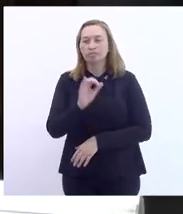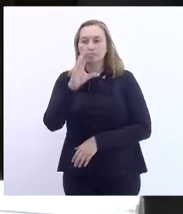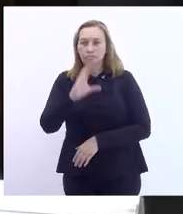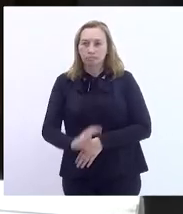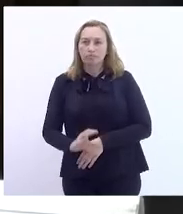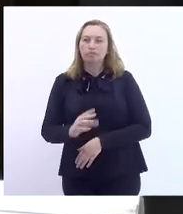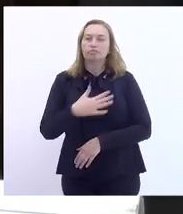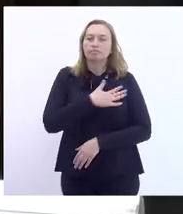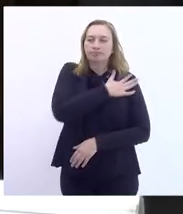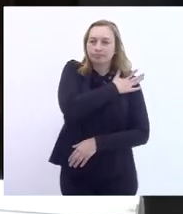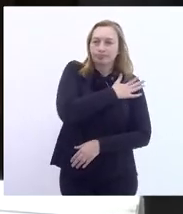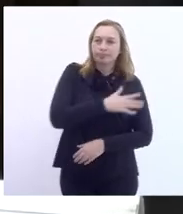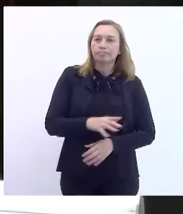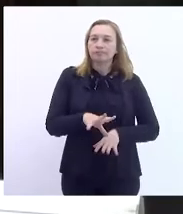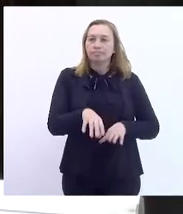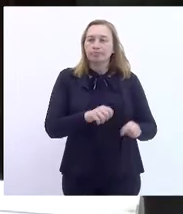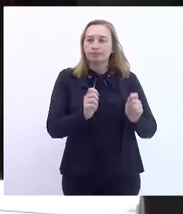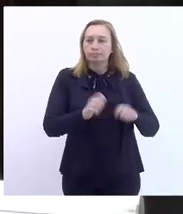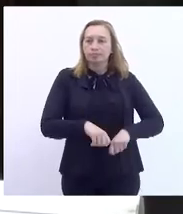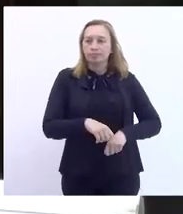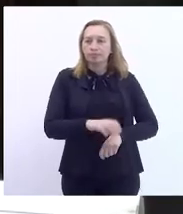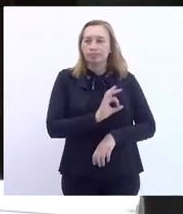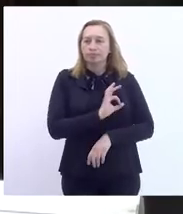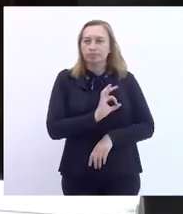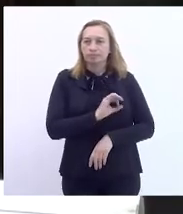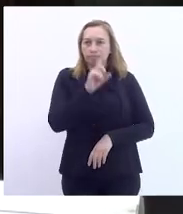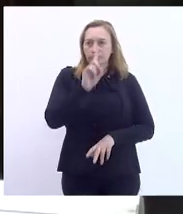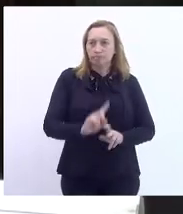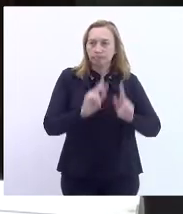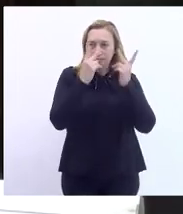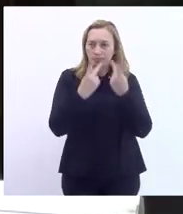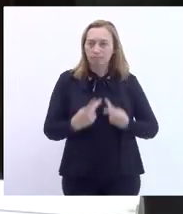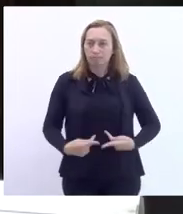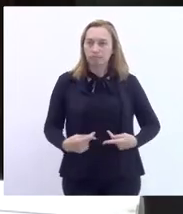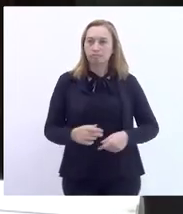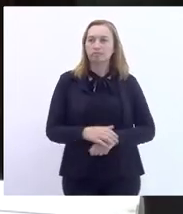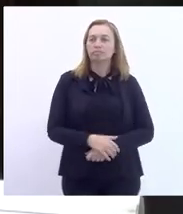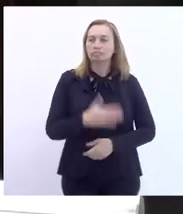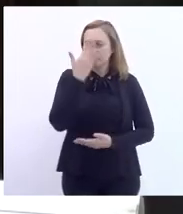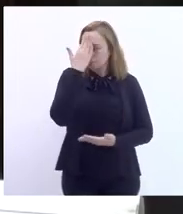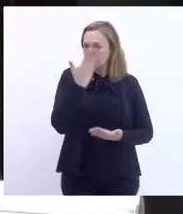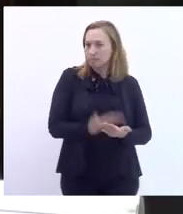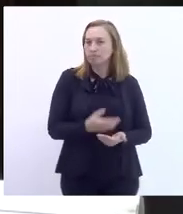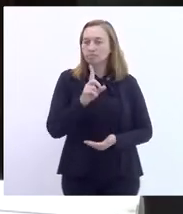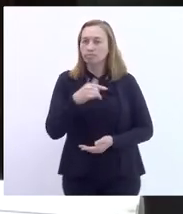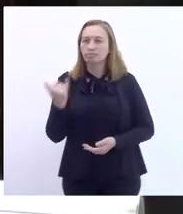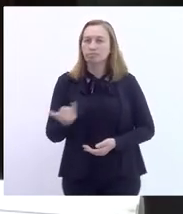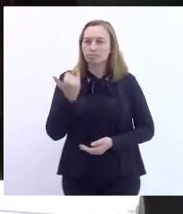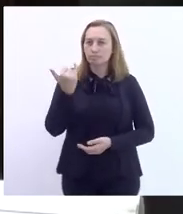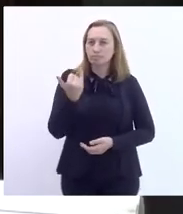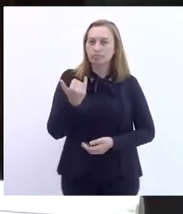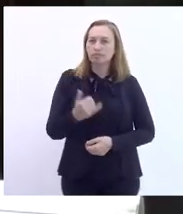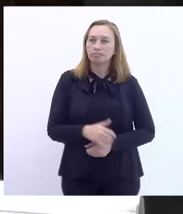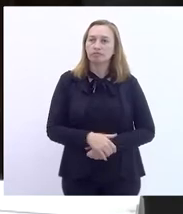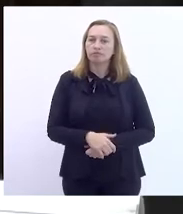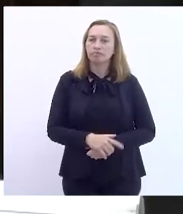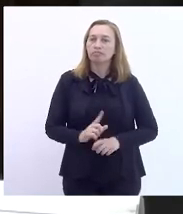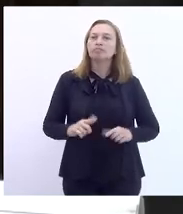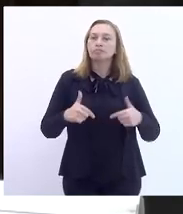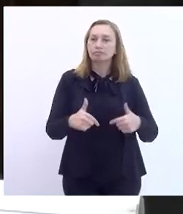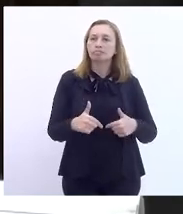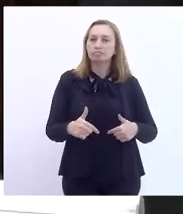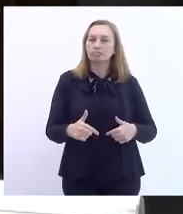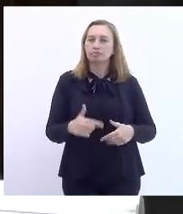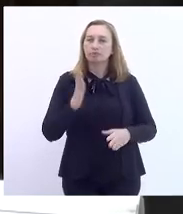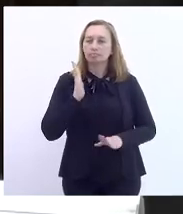militar para a capacitação dos policiais em Direitos Humanos a gente acredita que é muito importante que essa atuação